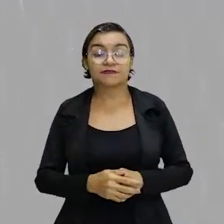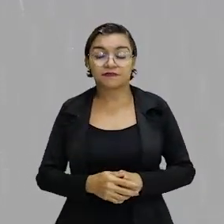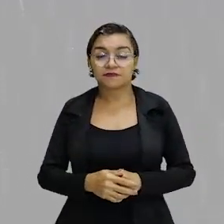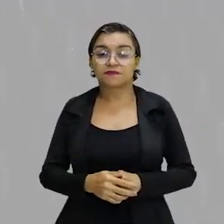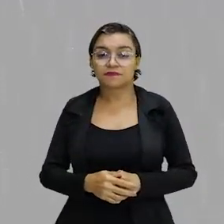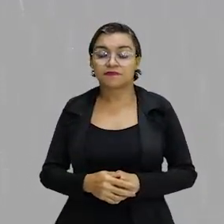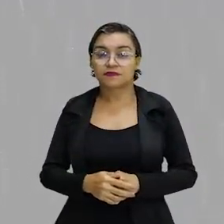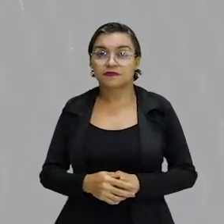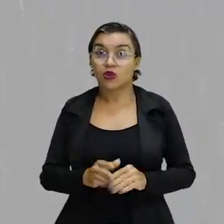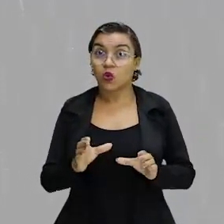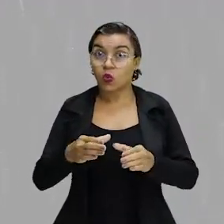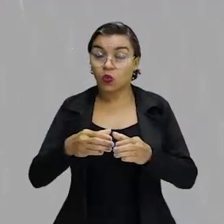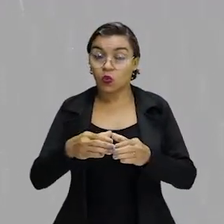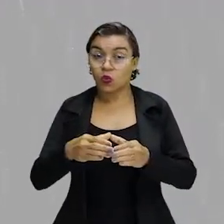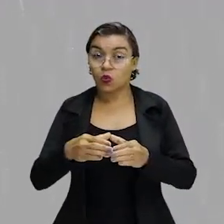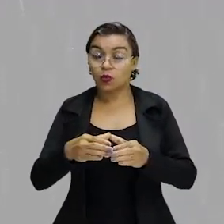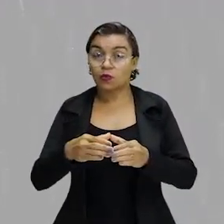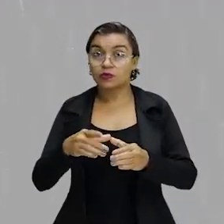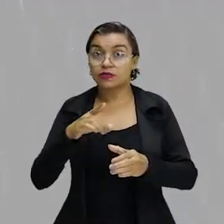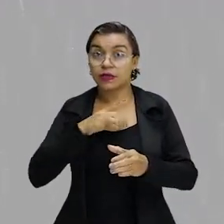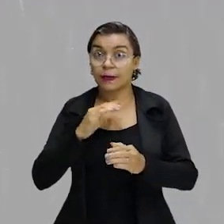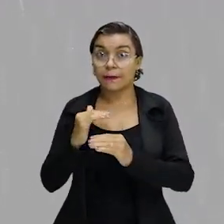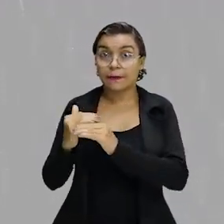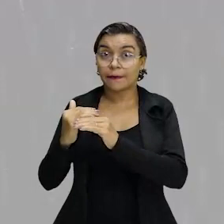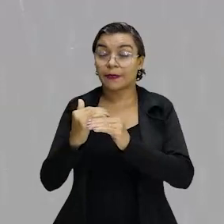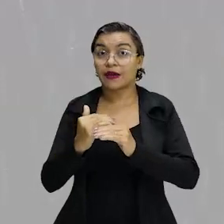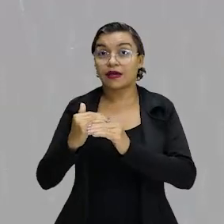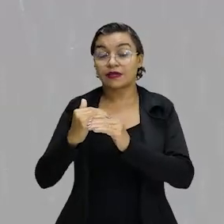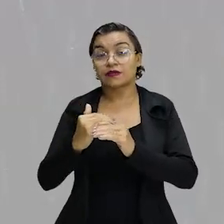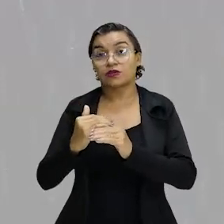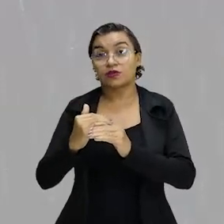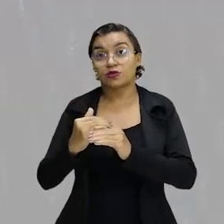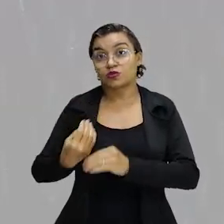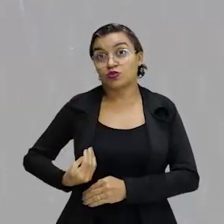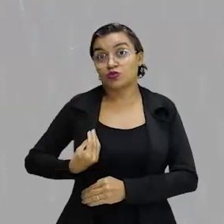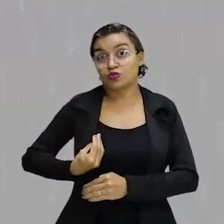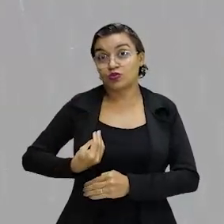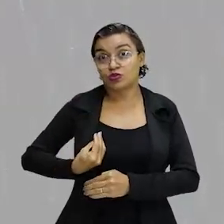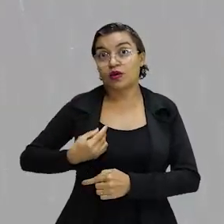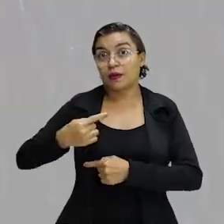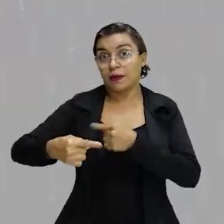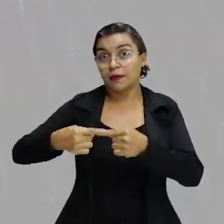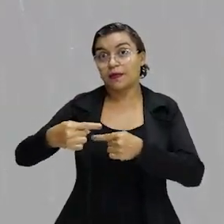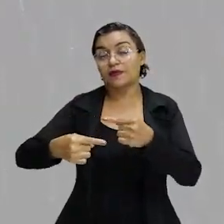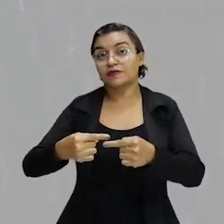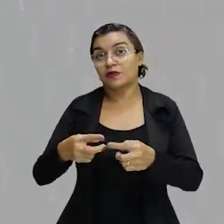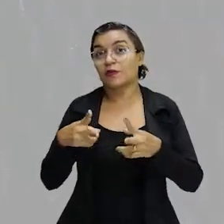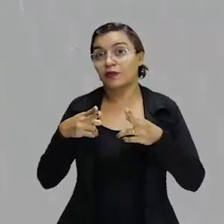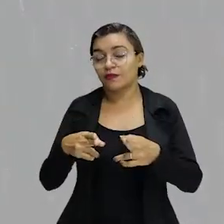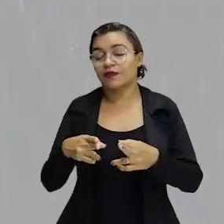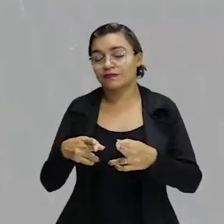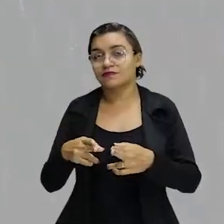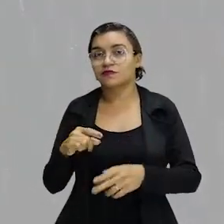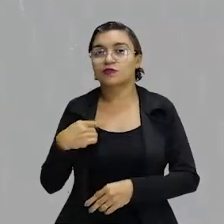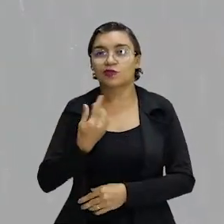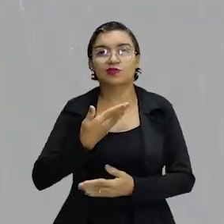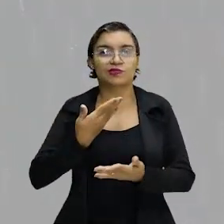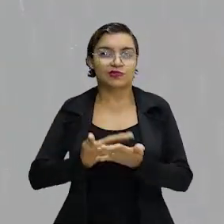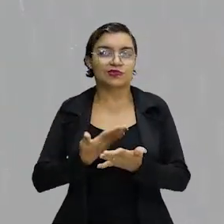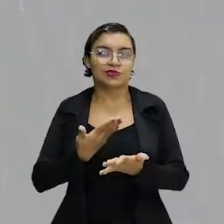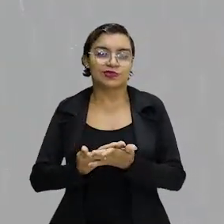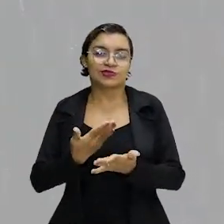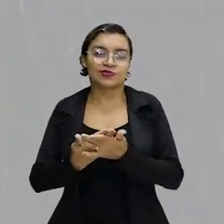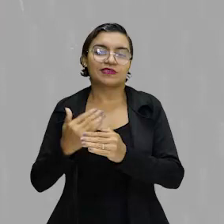esses grupos, eles apresentam padrões de reprodução que são semelhantes. E nós vamos aqui estar estudando